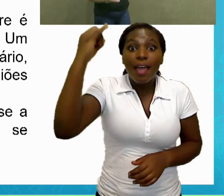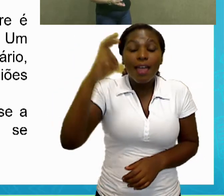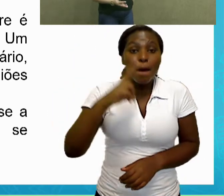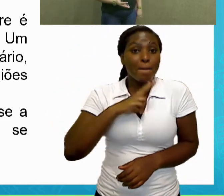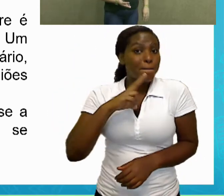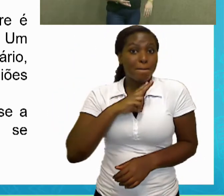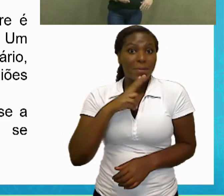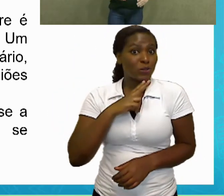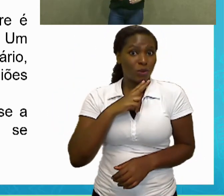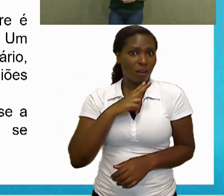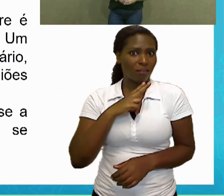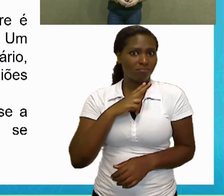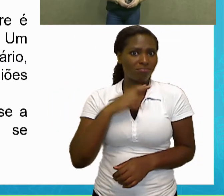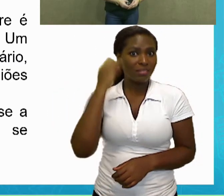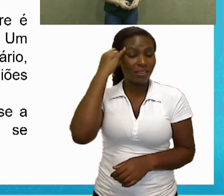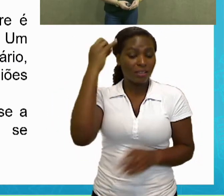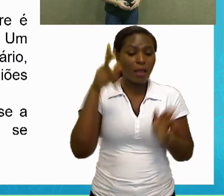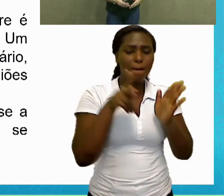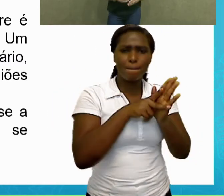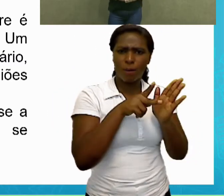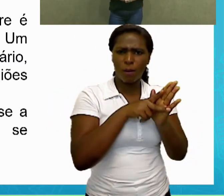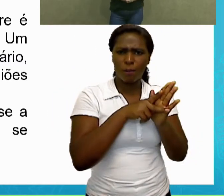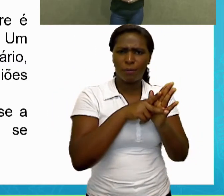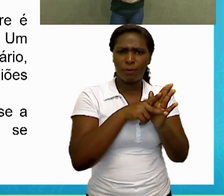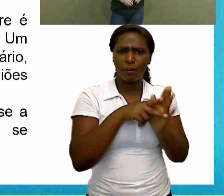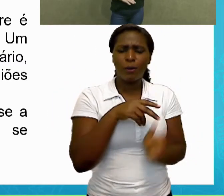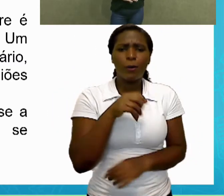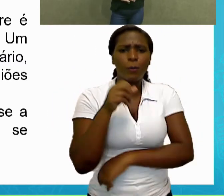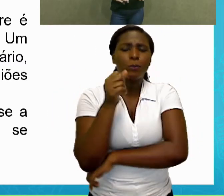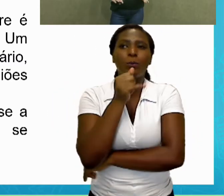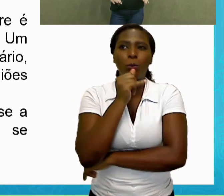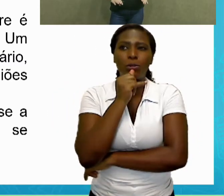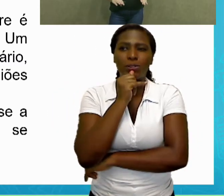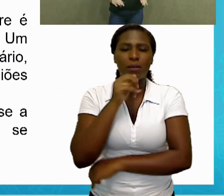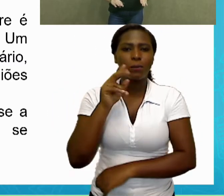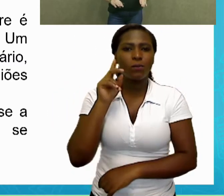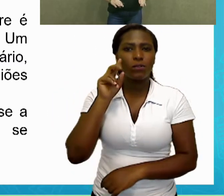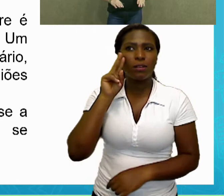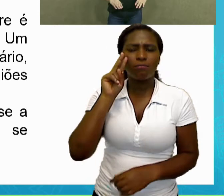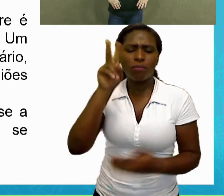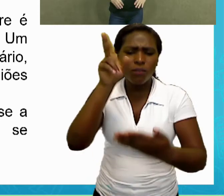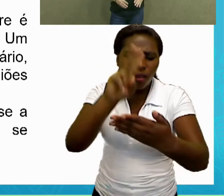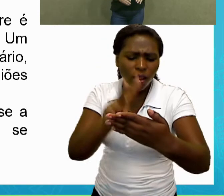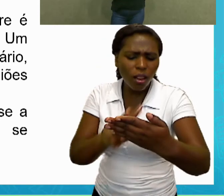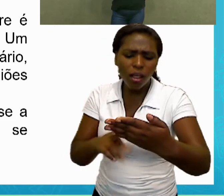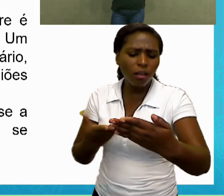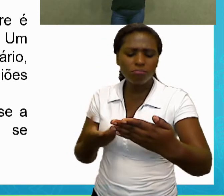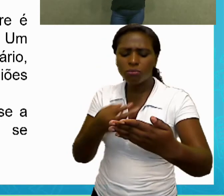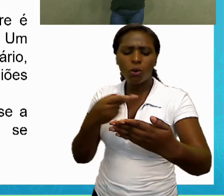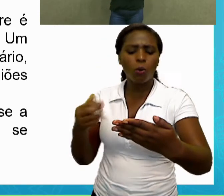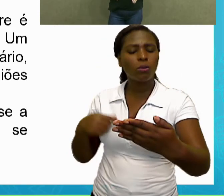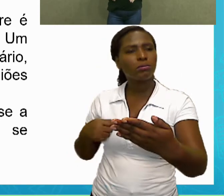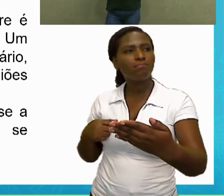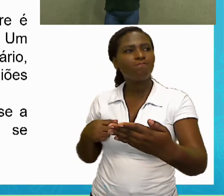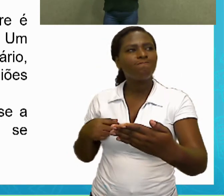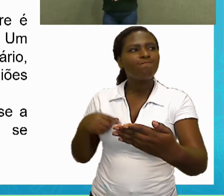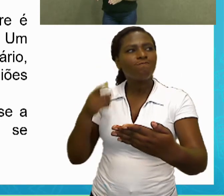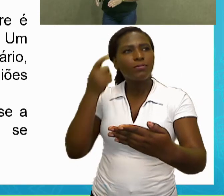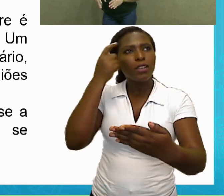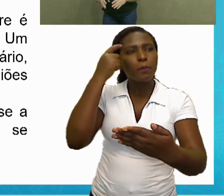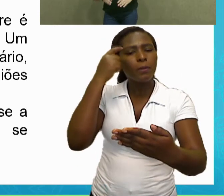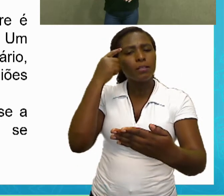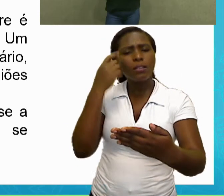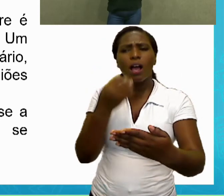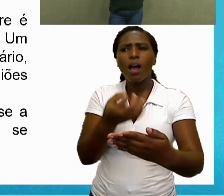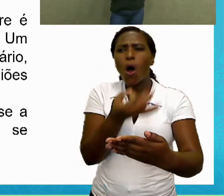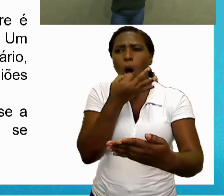opinião sobre tal assunto. O senso crítico nada mais é que formar sua